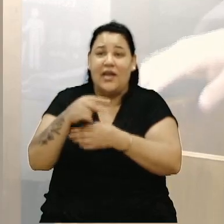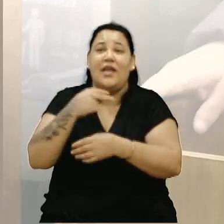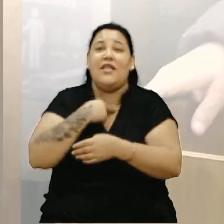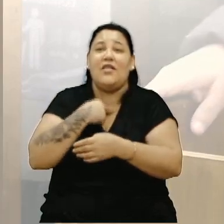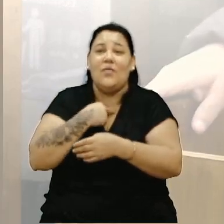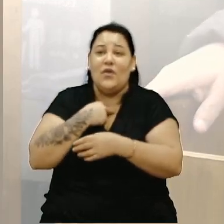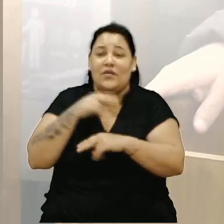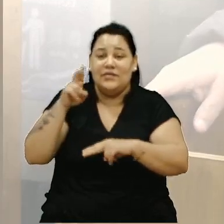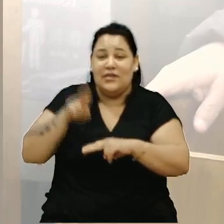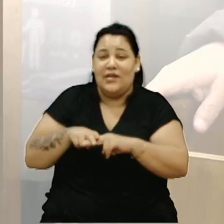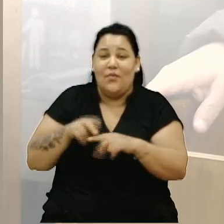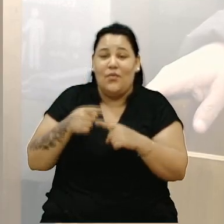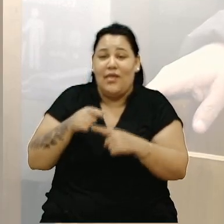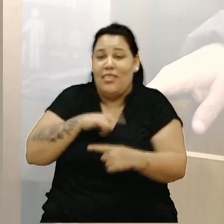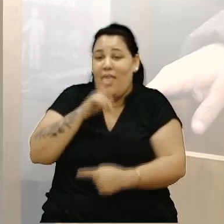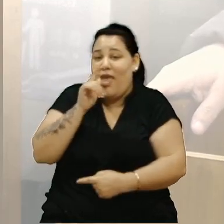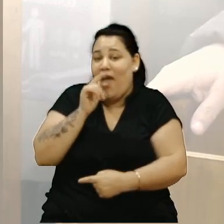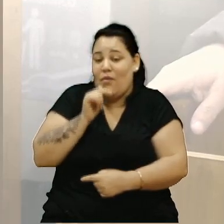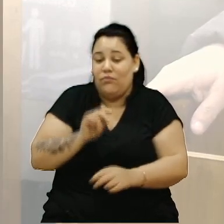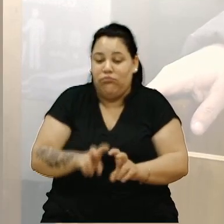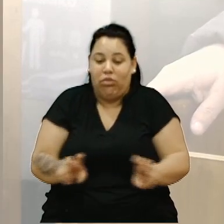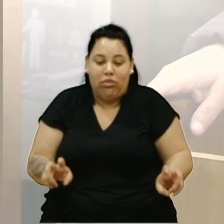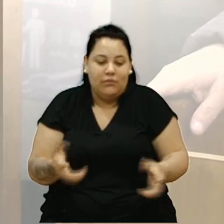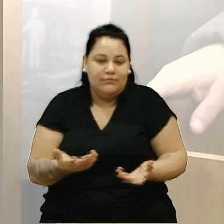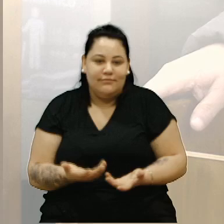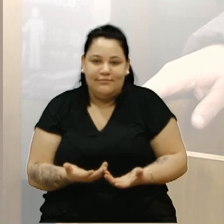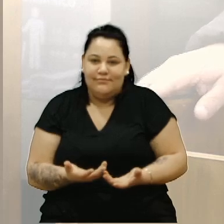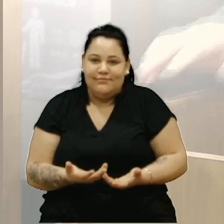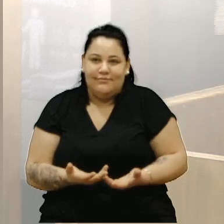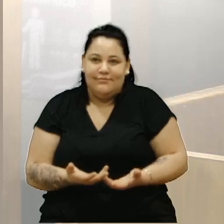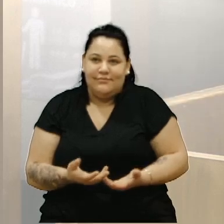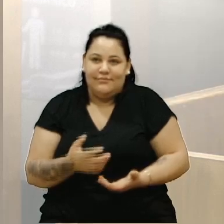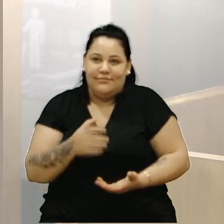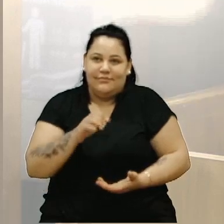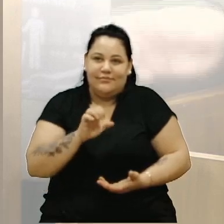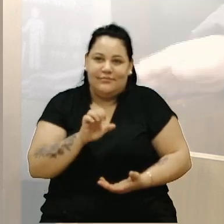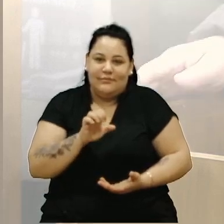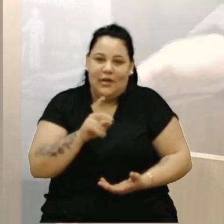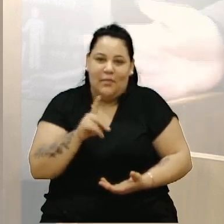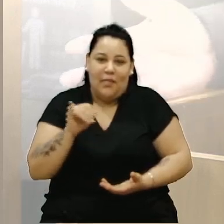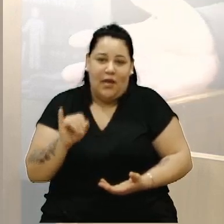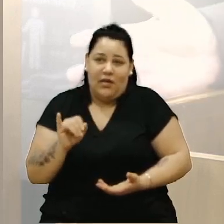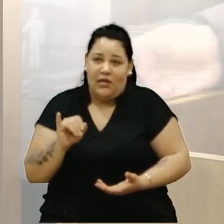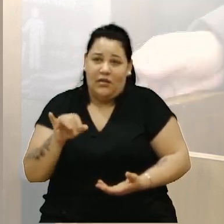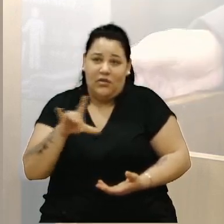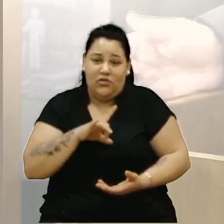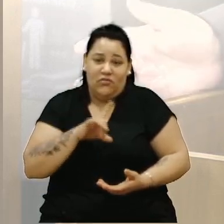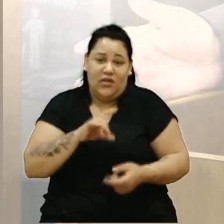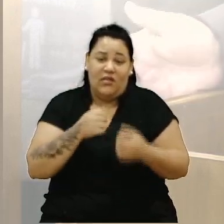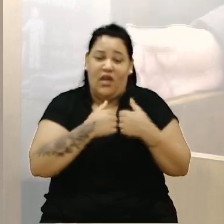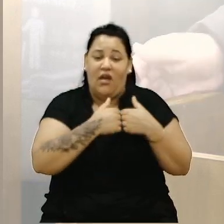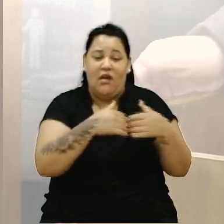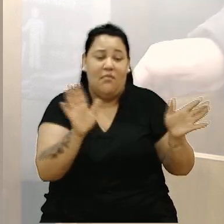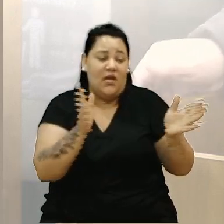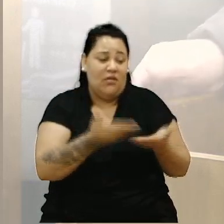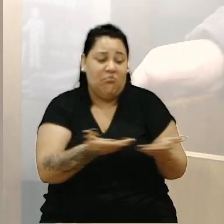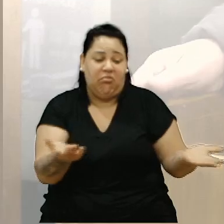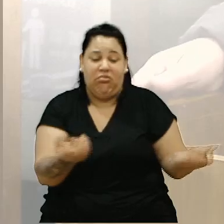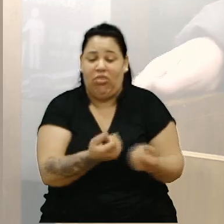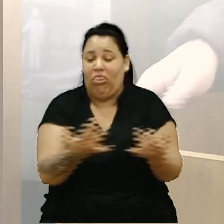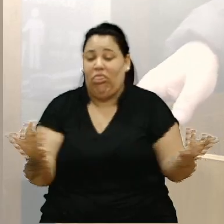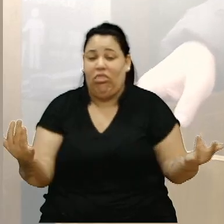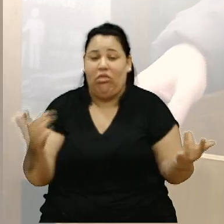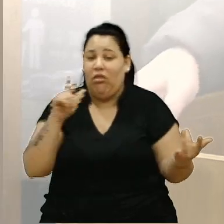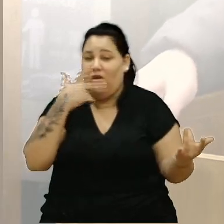água também no banco. Então, a IPI e deixasse um potreiro no céu aberto, era a mesma coisa, porque